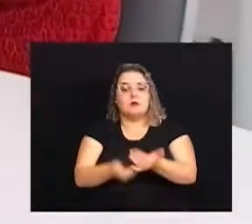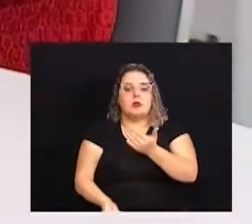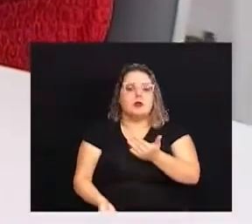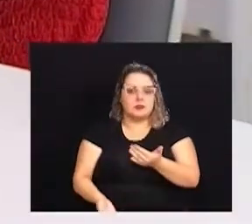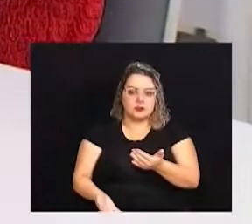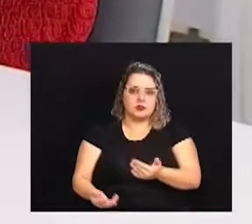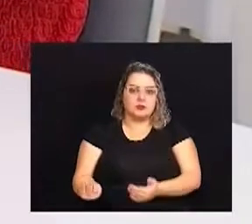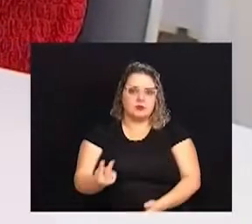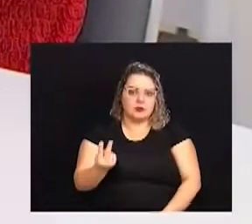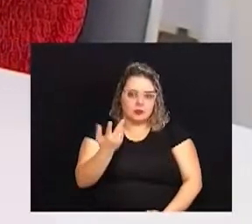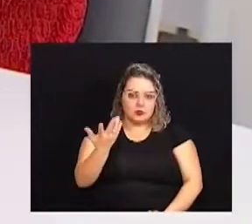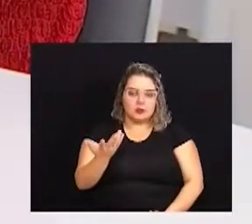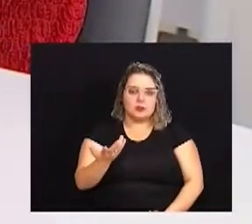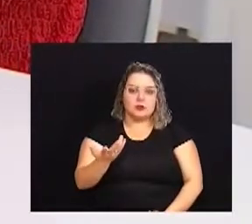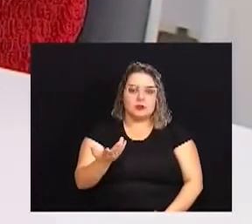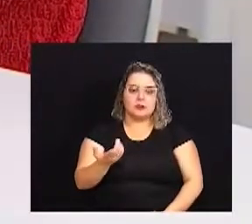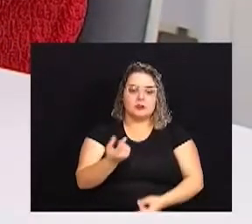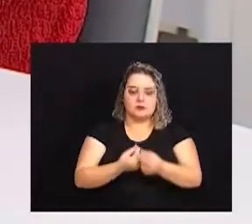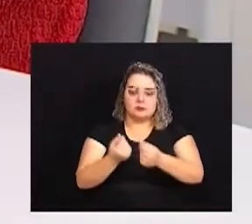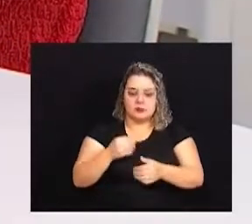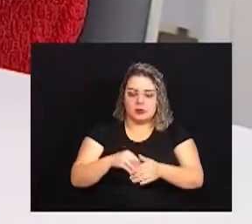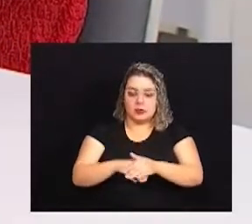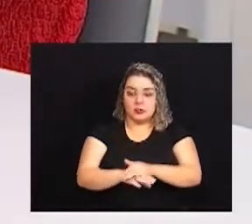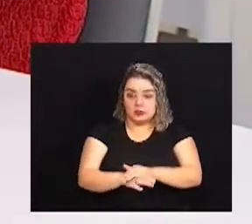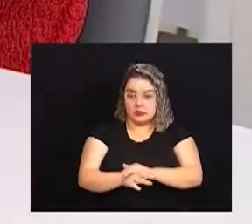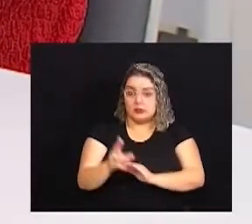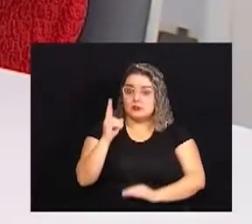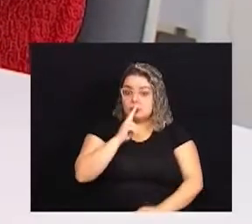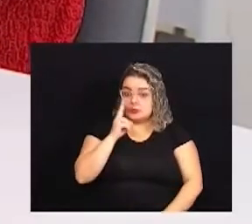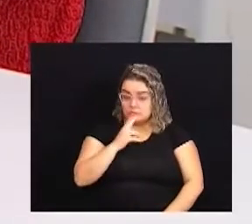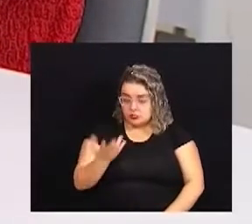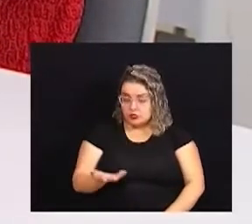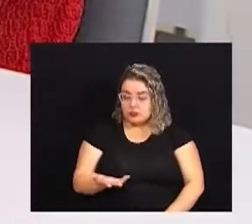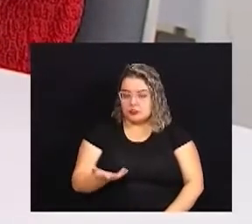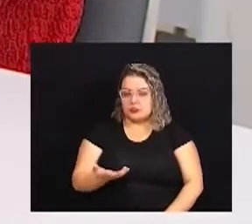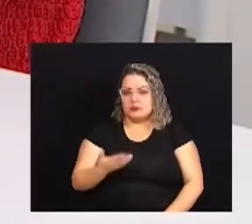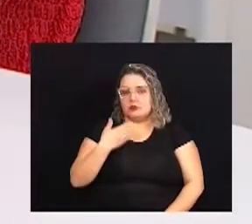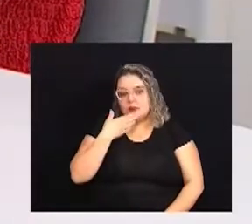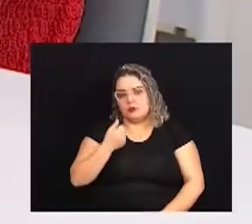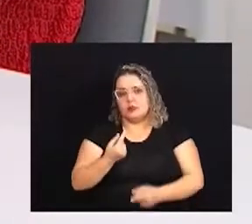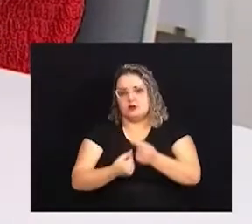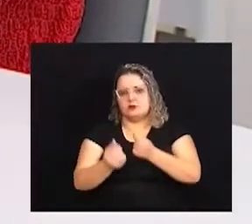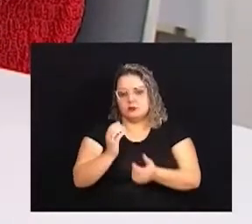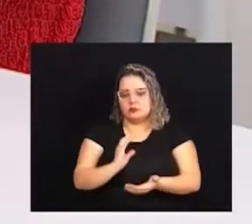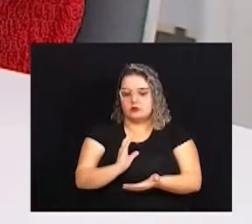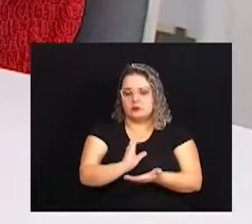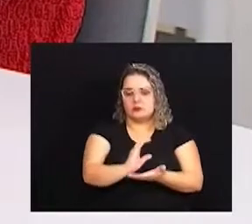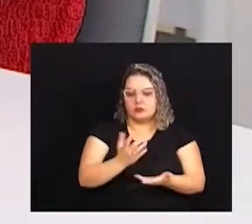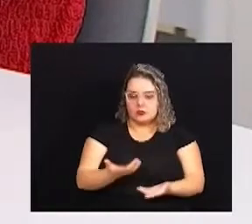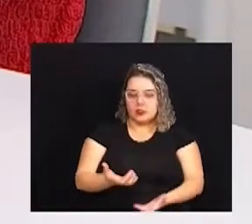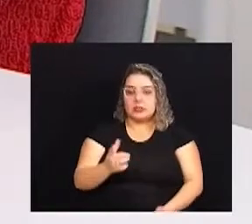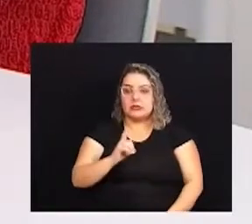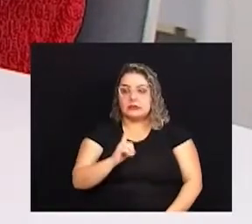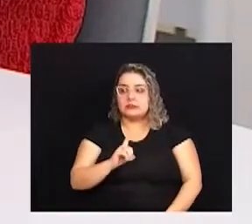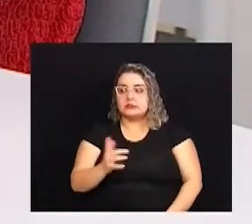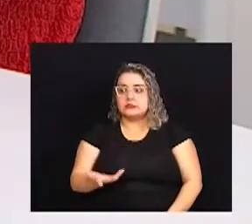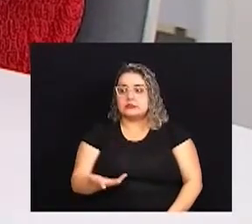ele não perde valor. Então, reserva de emergência é melhor você direcionar para investimentos que